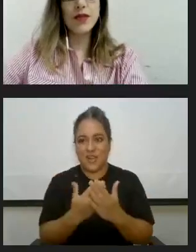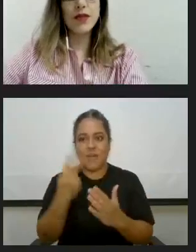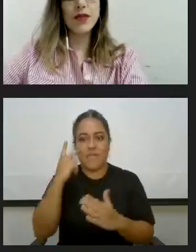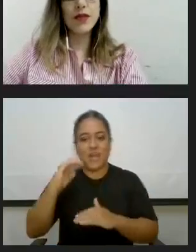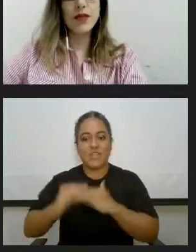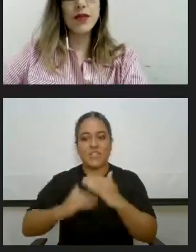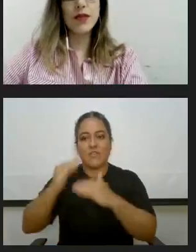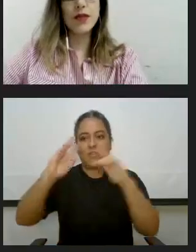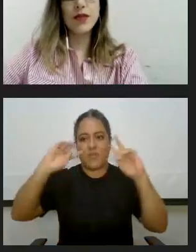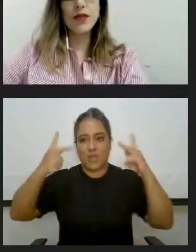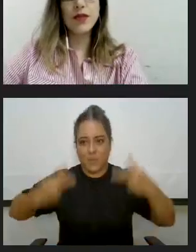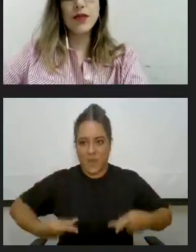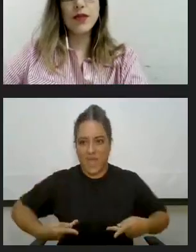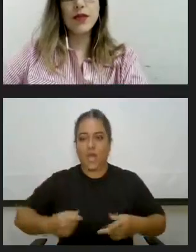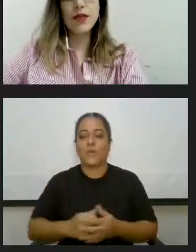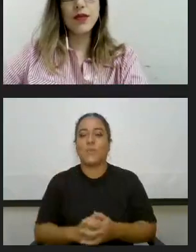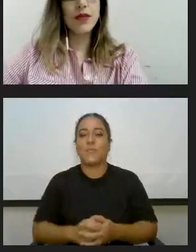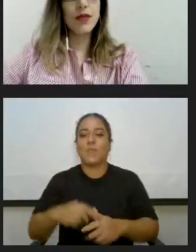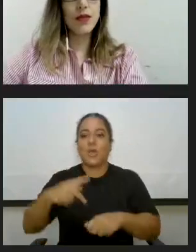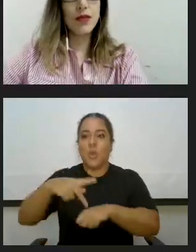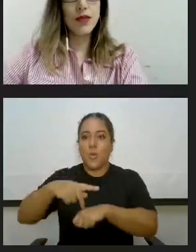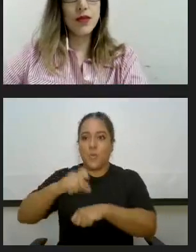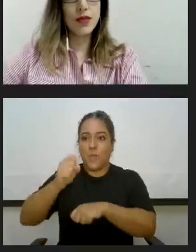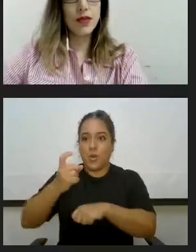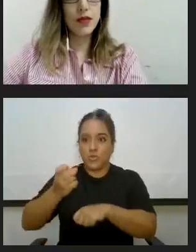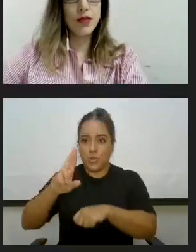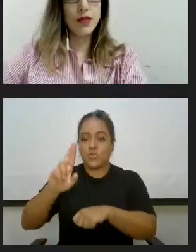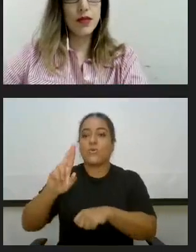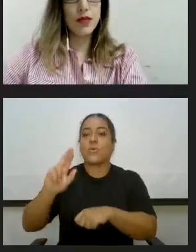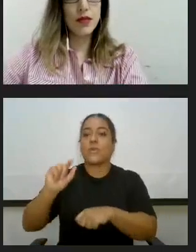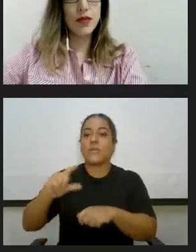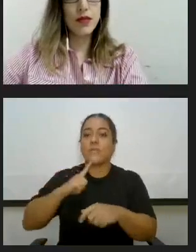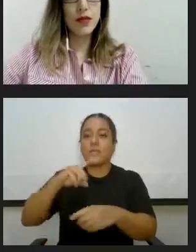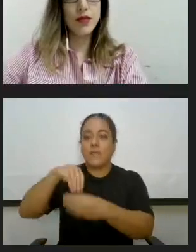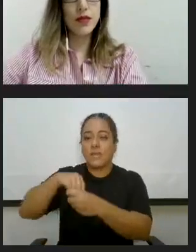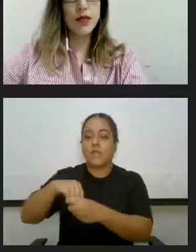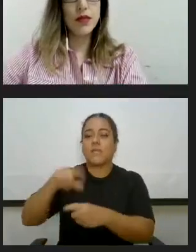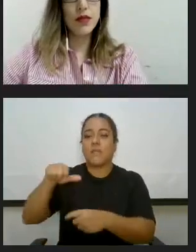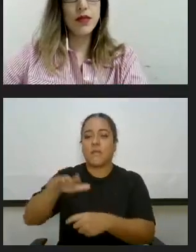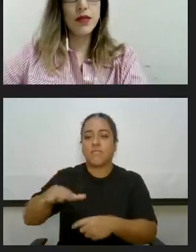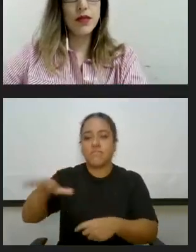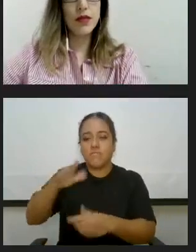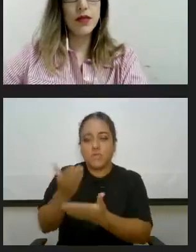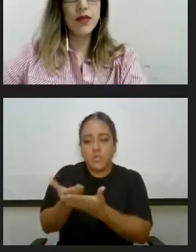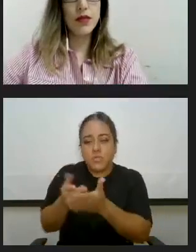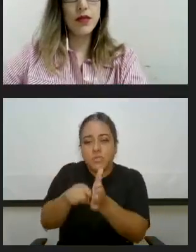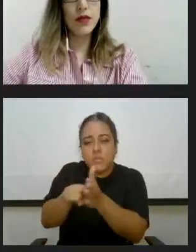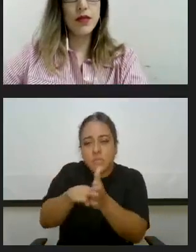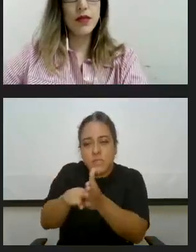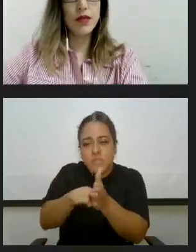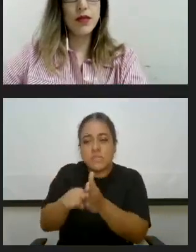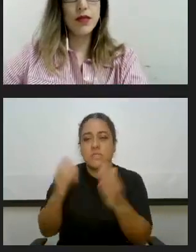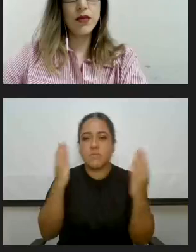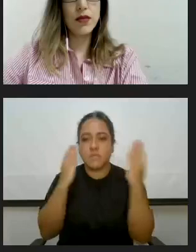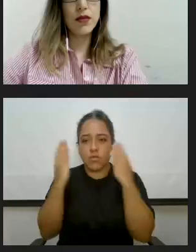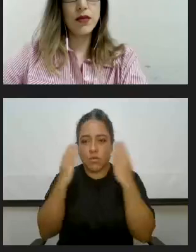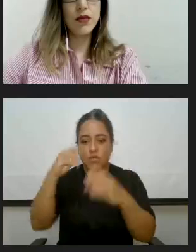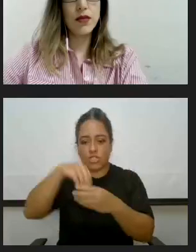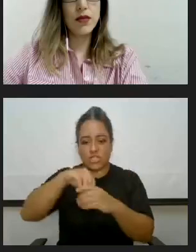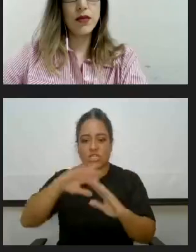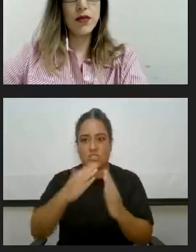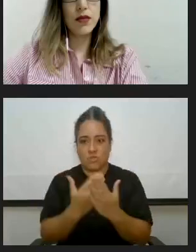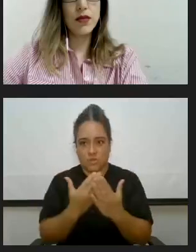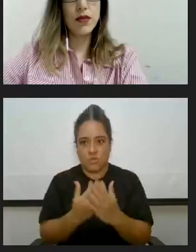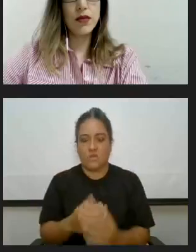desenvolvimento humano, é pós-doutora pelo Laboratório Interinstitucional de Estudos e Pesquisas em Psicologia Escolar, o